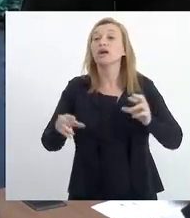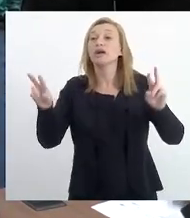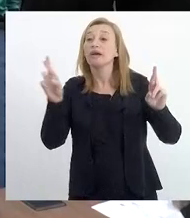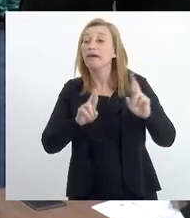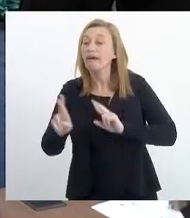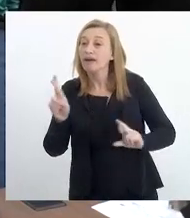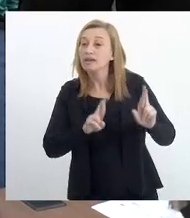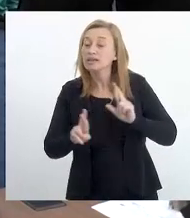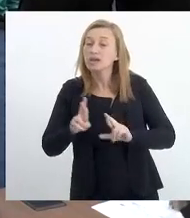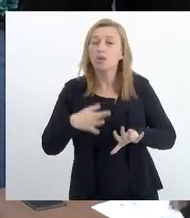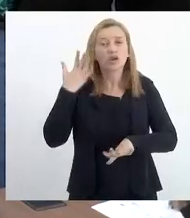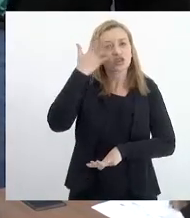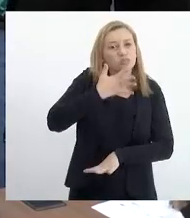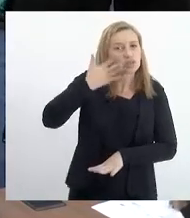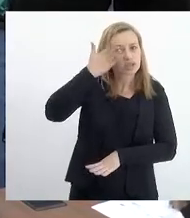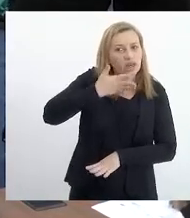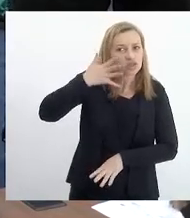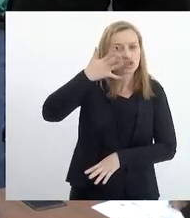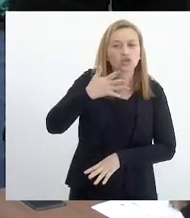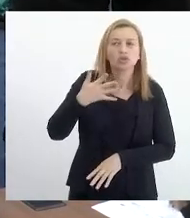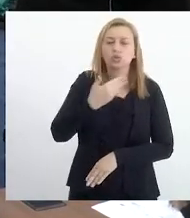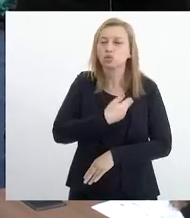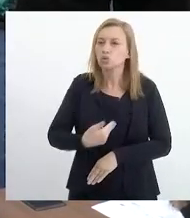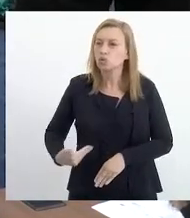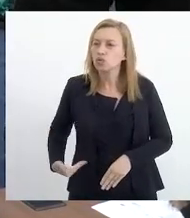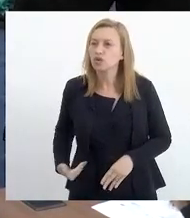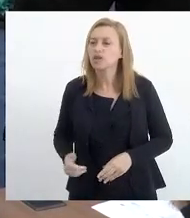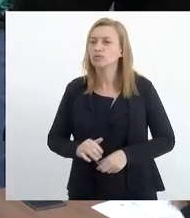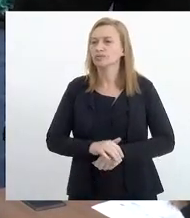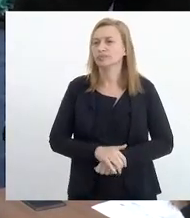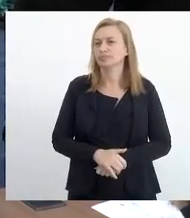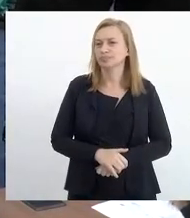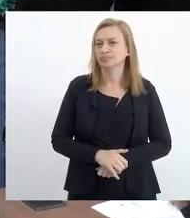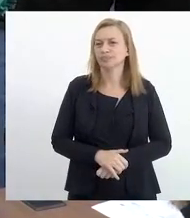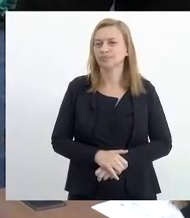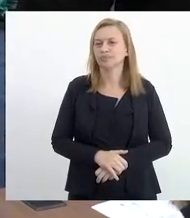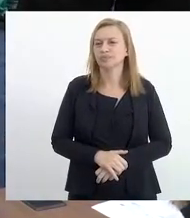às mensagens do governo, né, e que